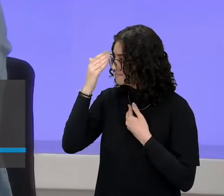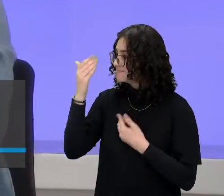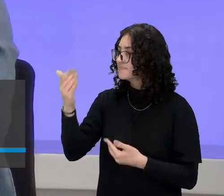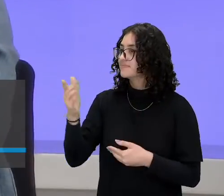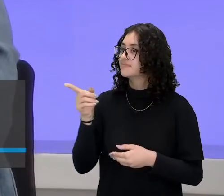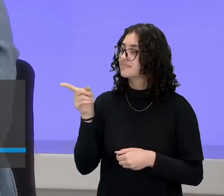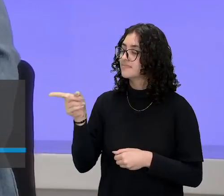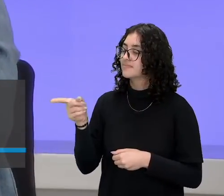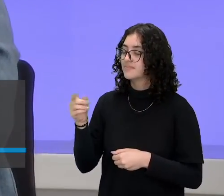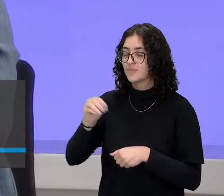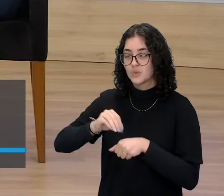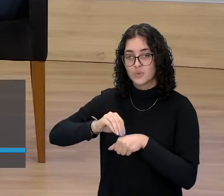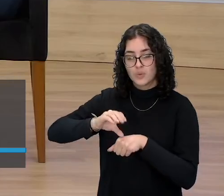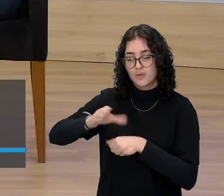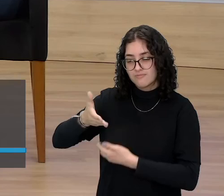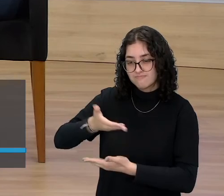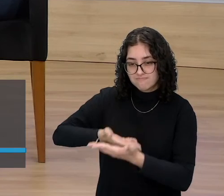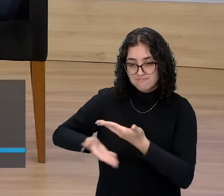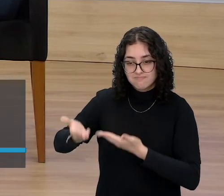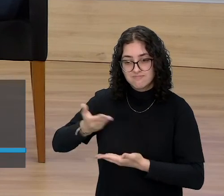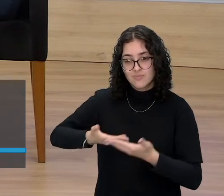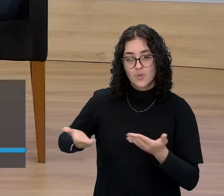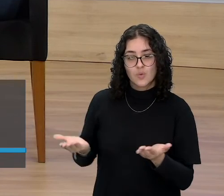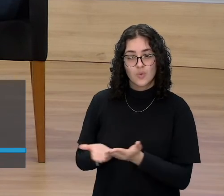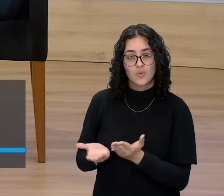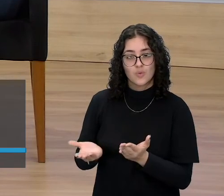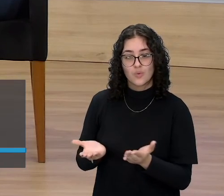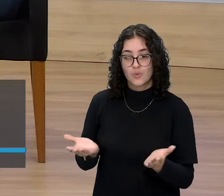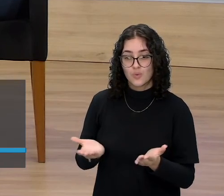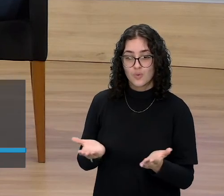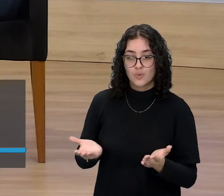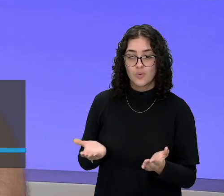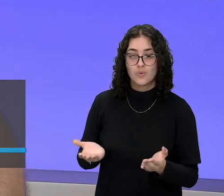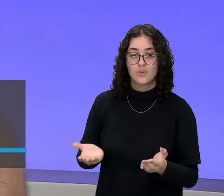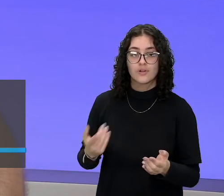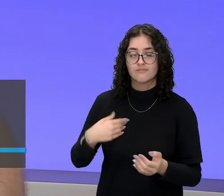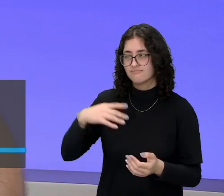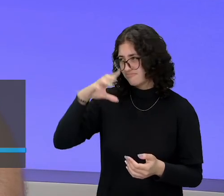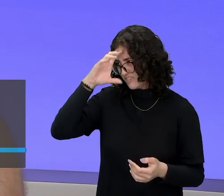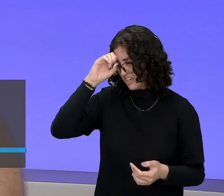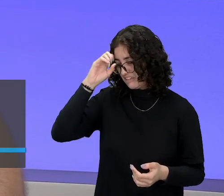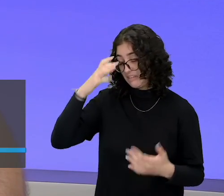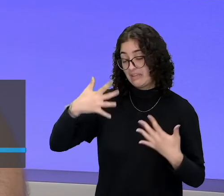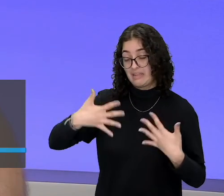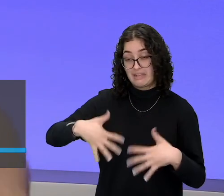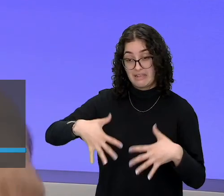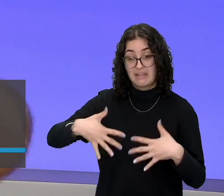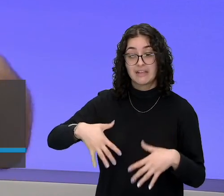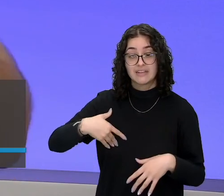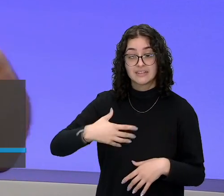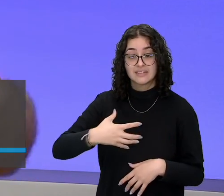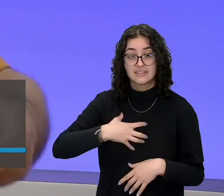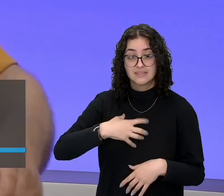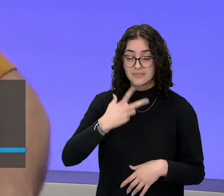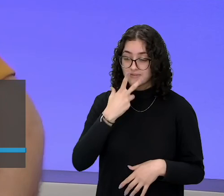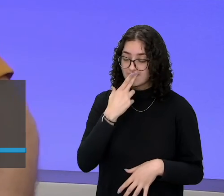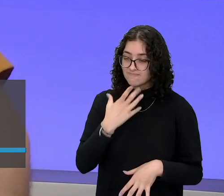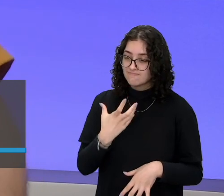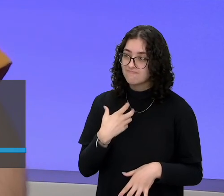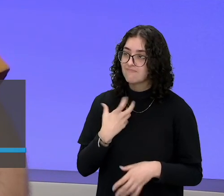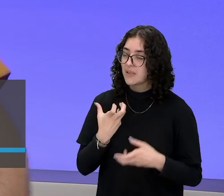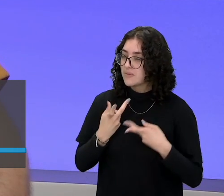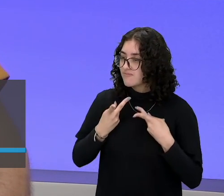obrigada por tanto conhecimento compartilhado hoje, por poder estar aqui. Aprendi muito, já me sinto tocado a